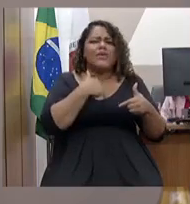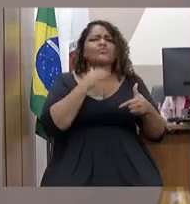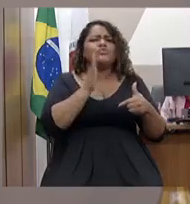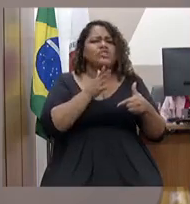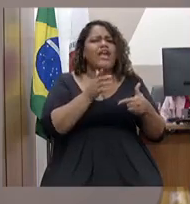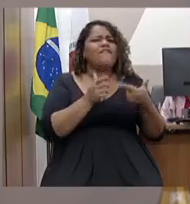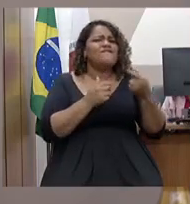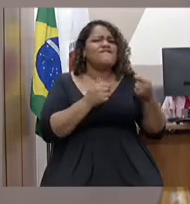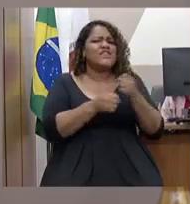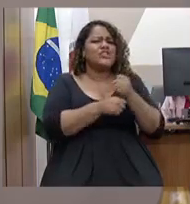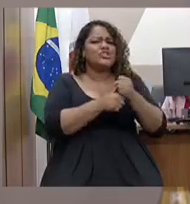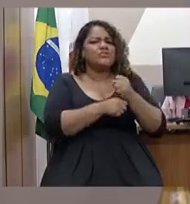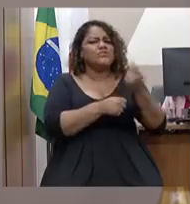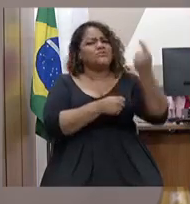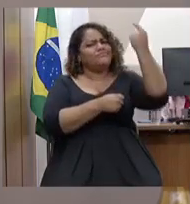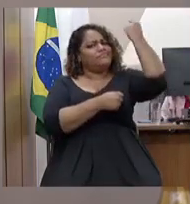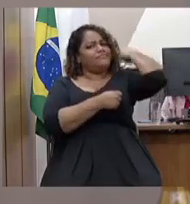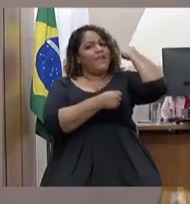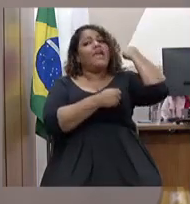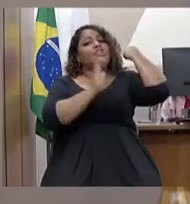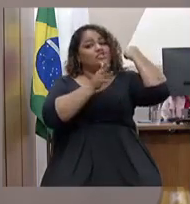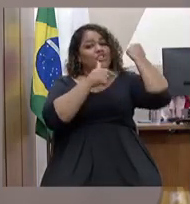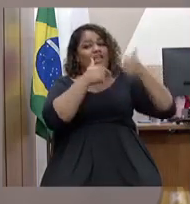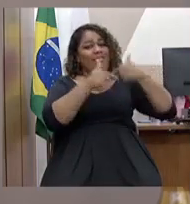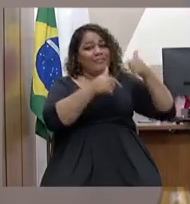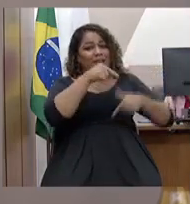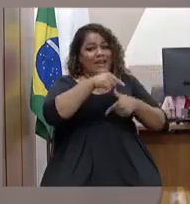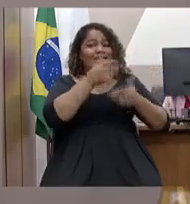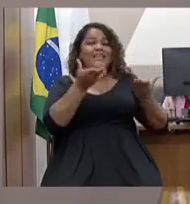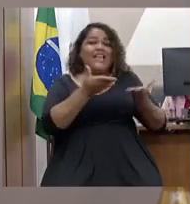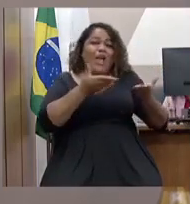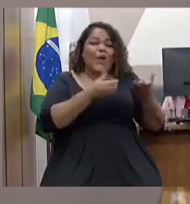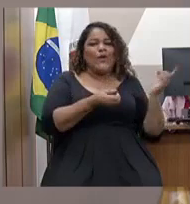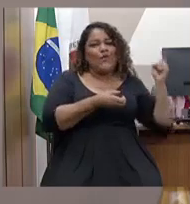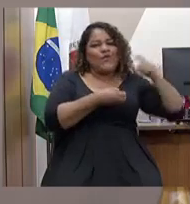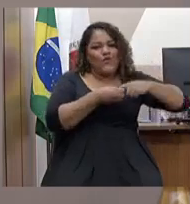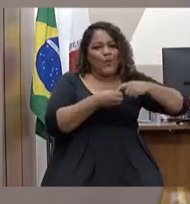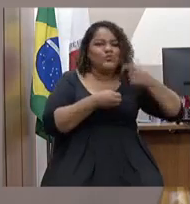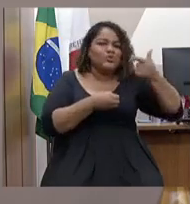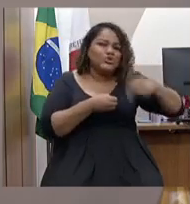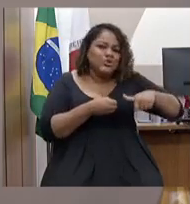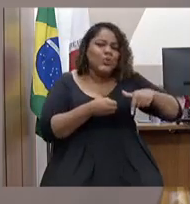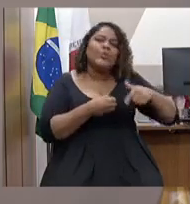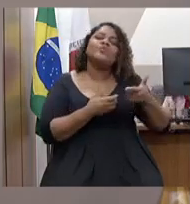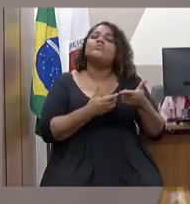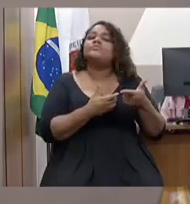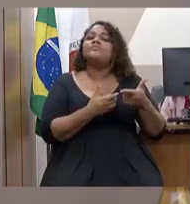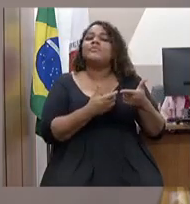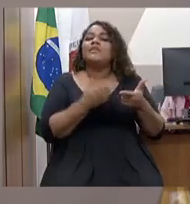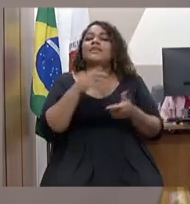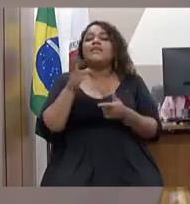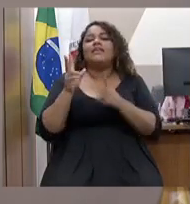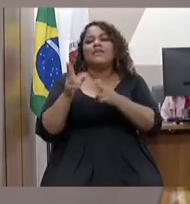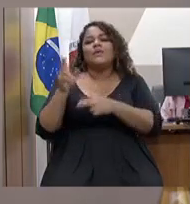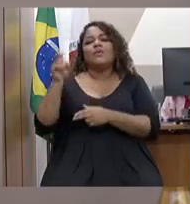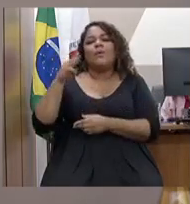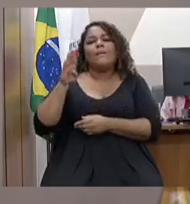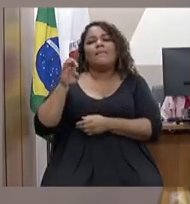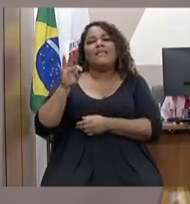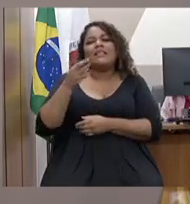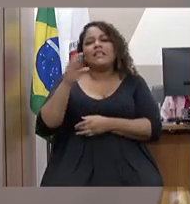tô voltando agora e volto agora Como já disse meu companheiro Betão numa situação muito mais